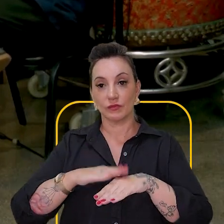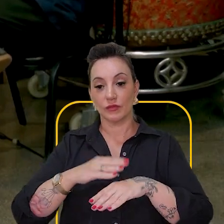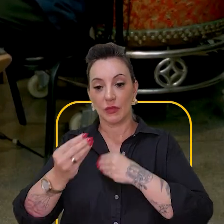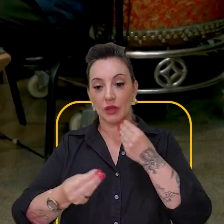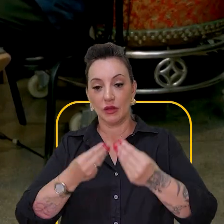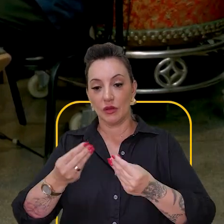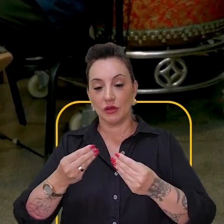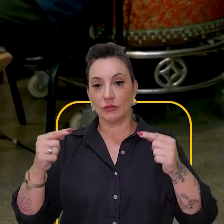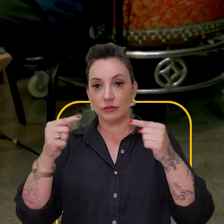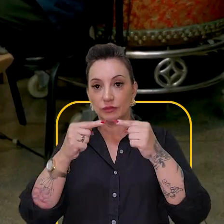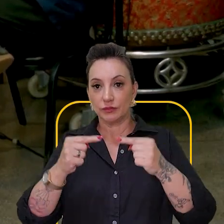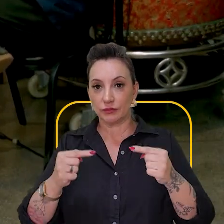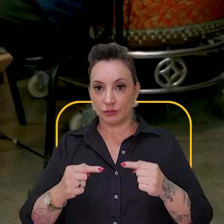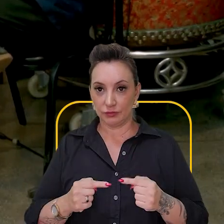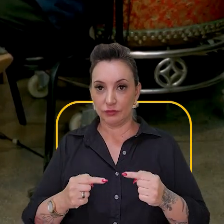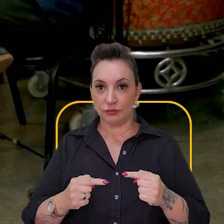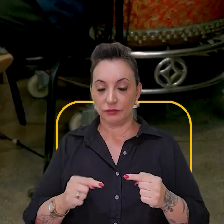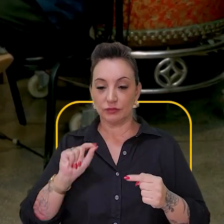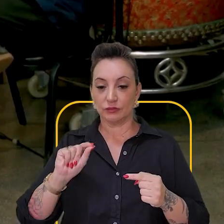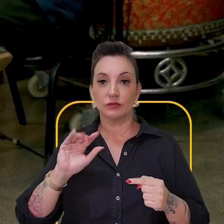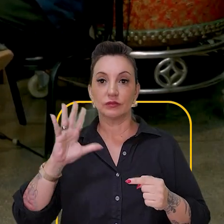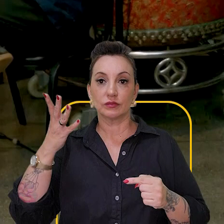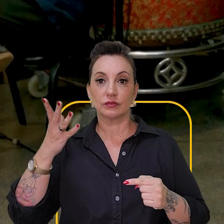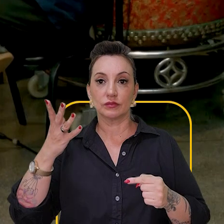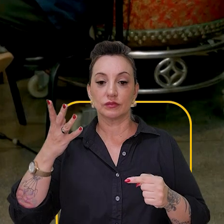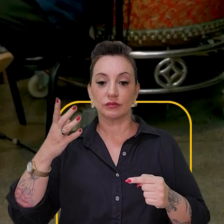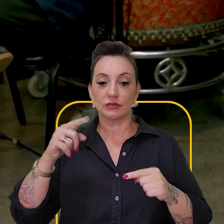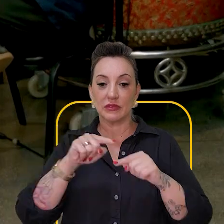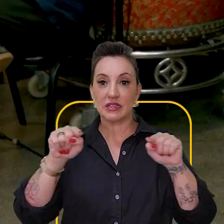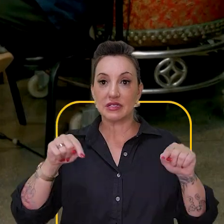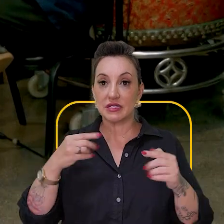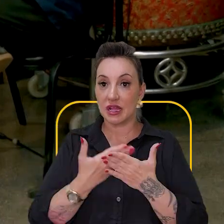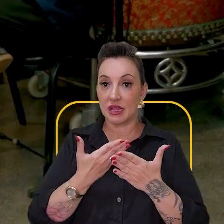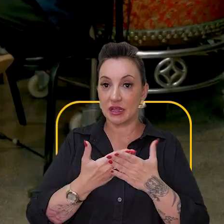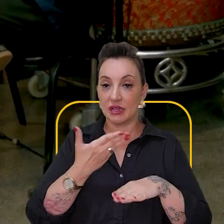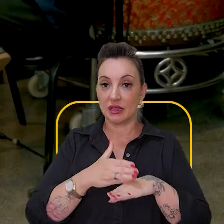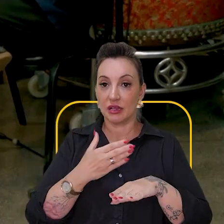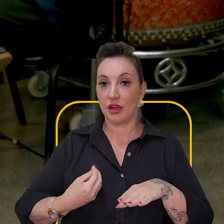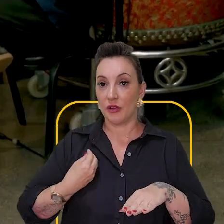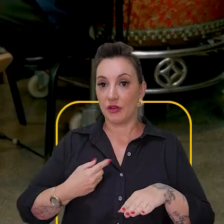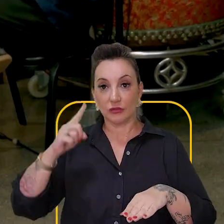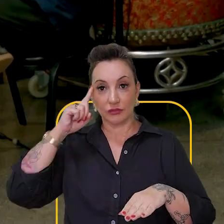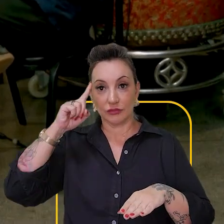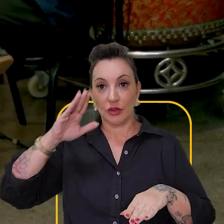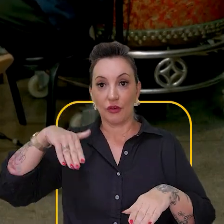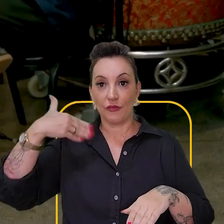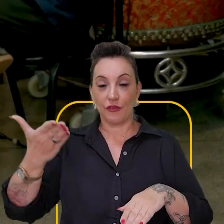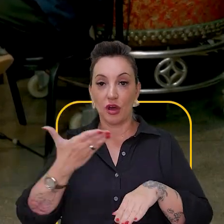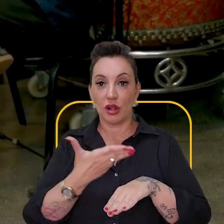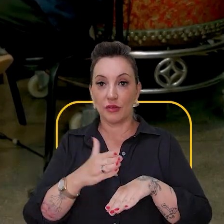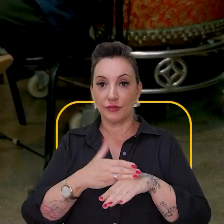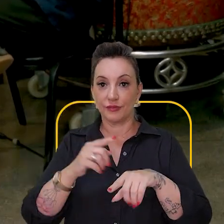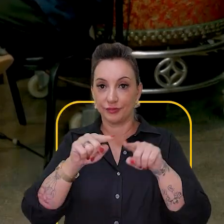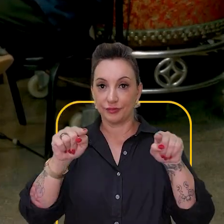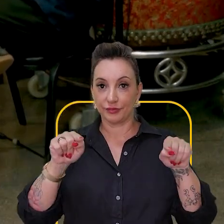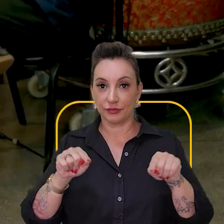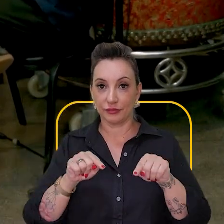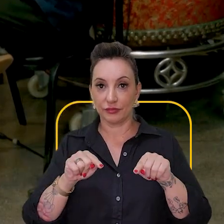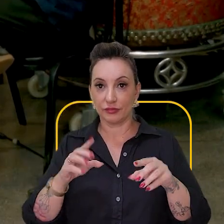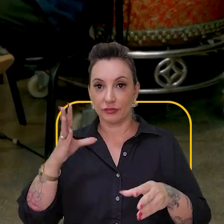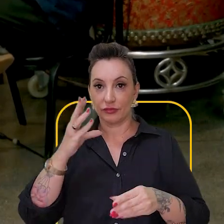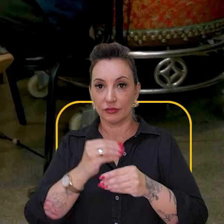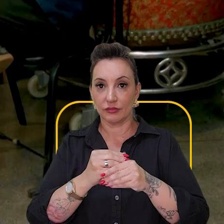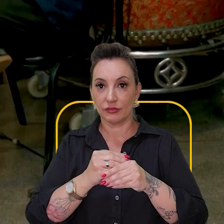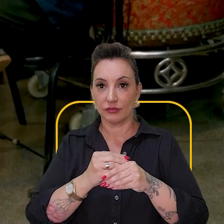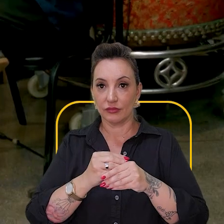faz como é que você correlaciona o que acontece dentro da sala de treino com a tua vida diária fora da sala de treino e